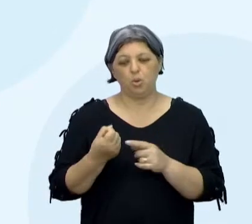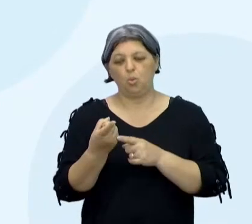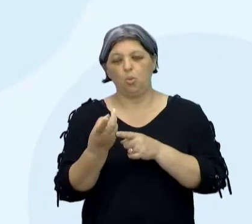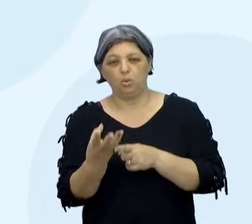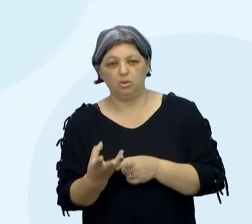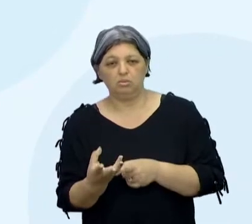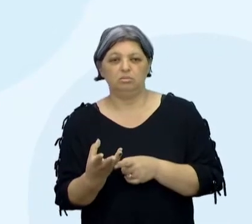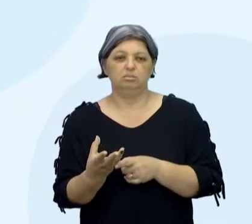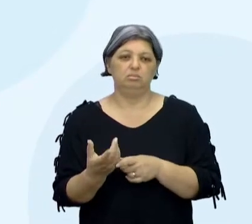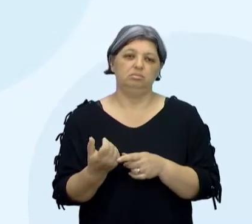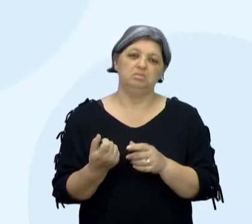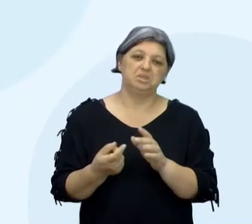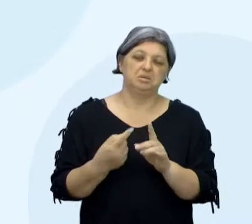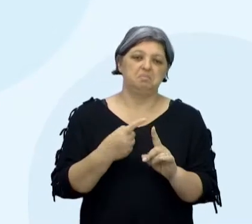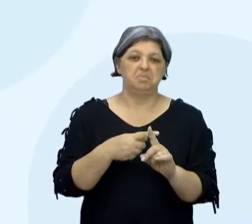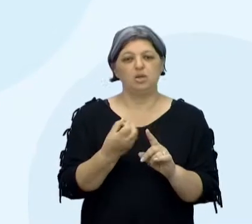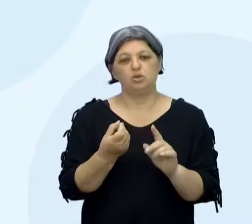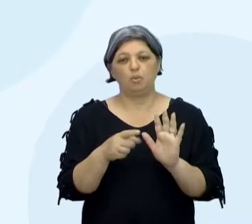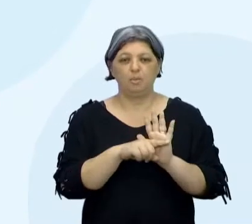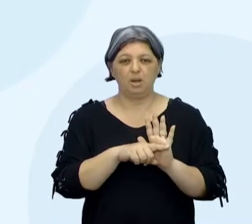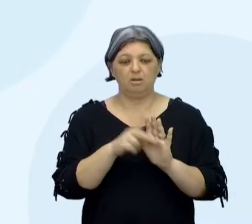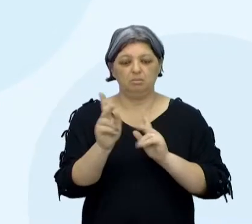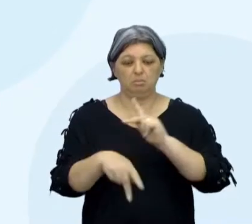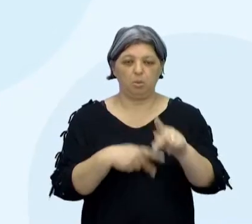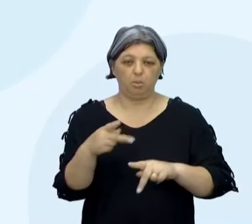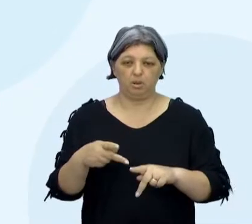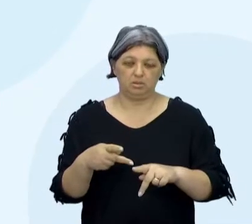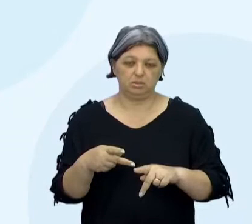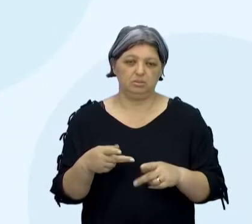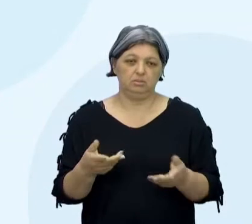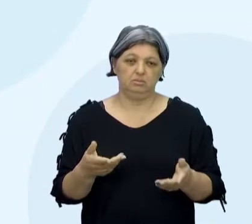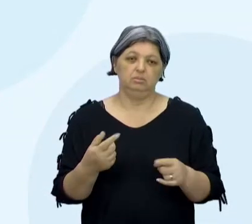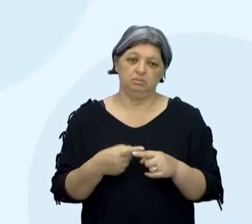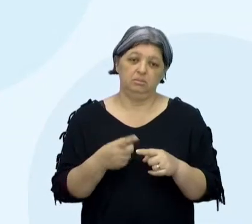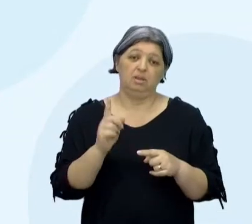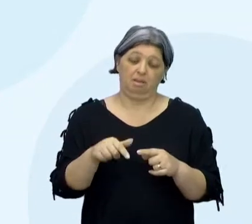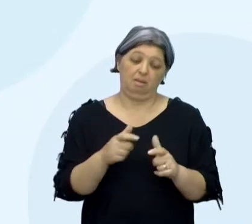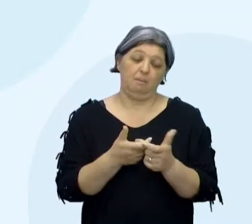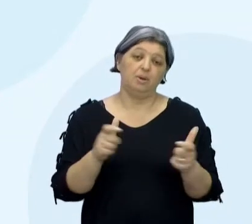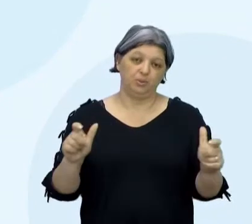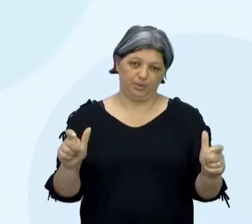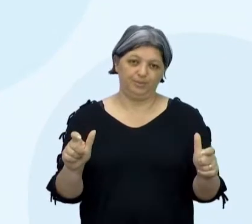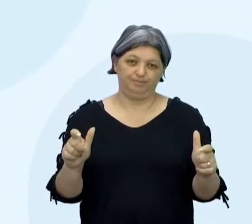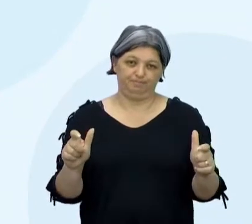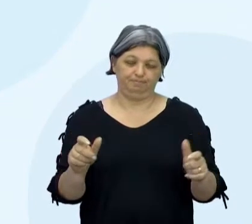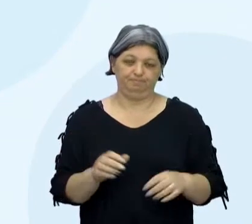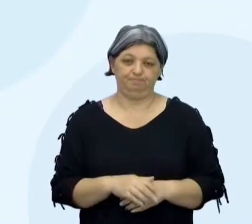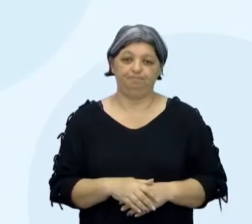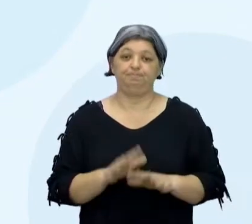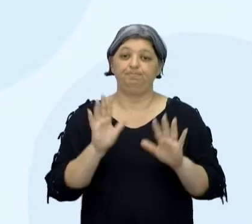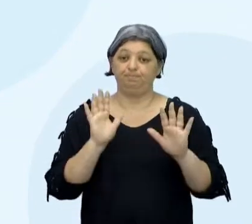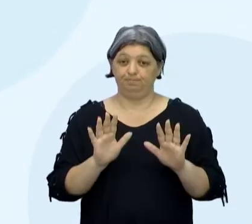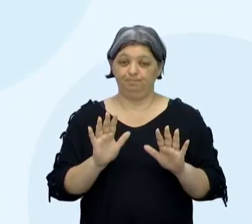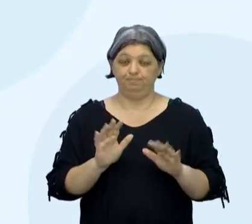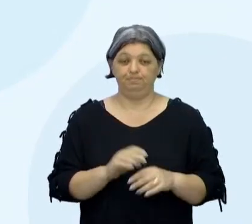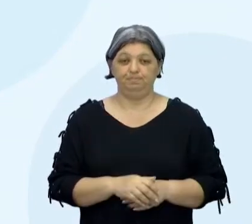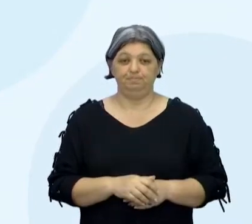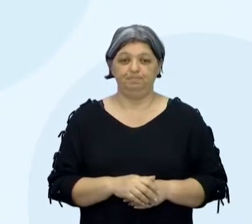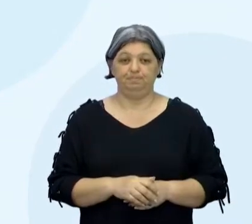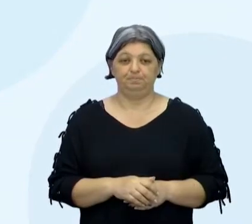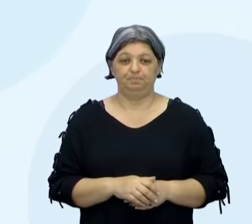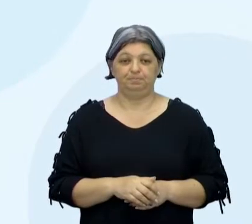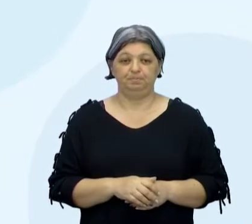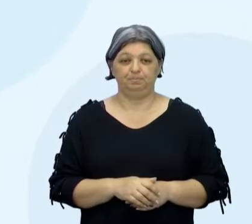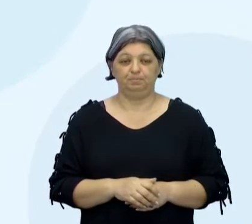mais ou menos na população eles acabam sendo na verdade maioria só que quanto